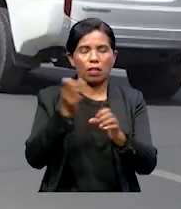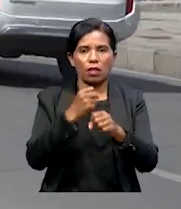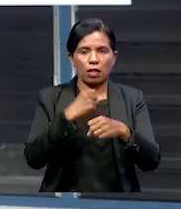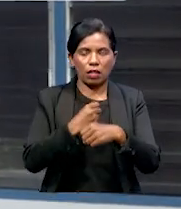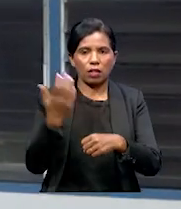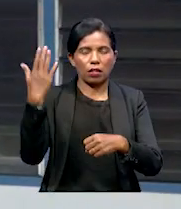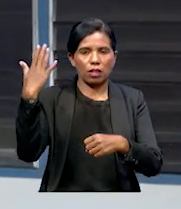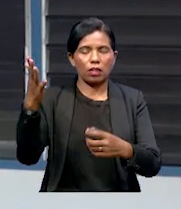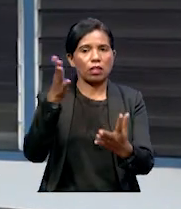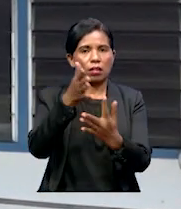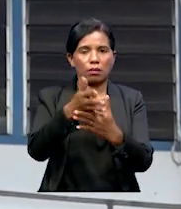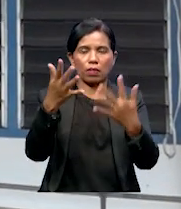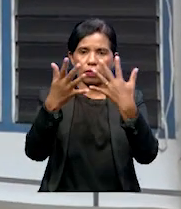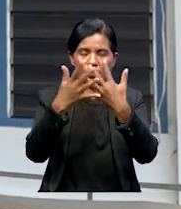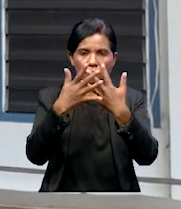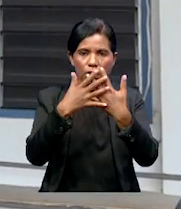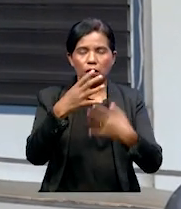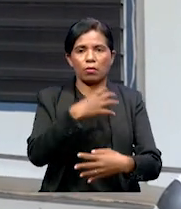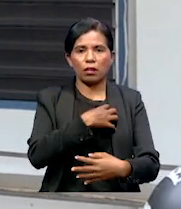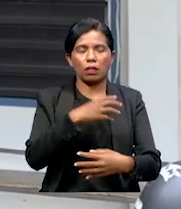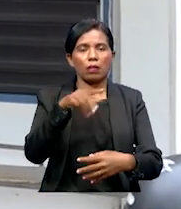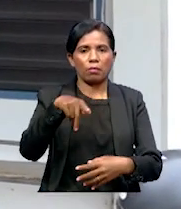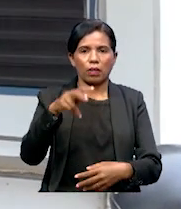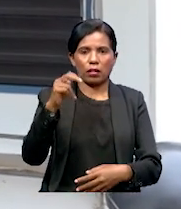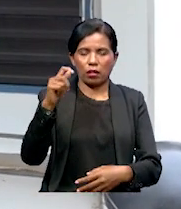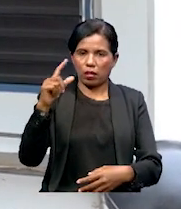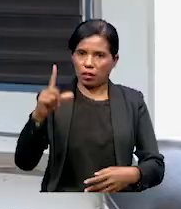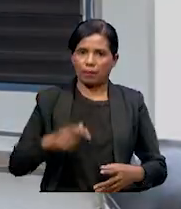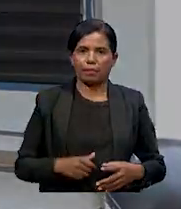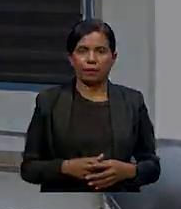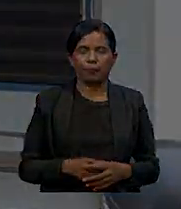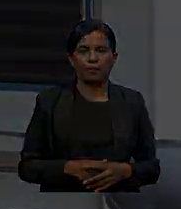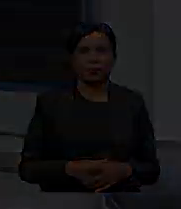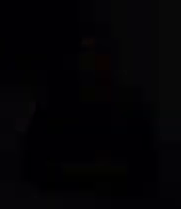area sela detensaun komando PNTL Munisipi Dili. Hilary Guzmão, Jacinto Fuka, GMN.